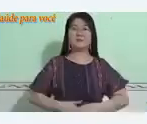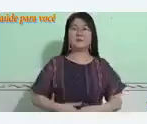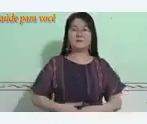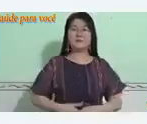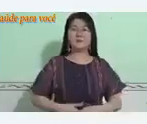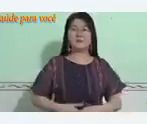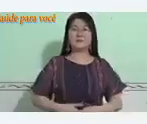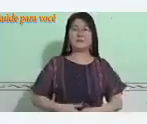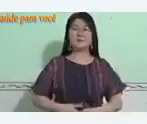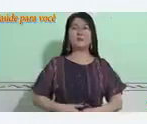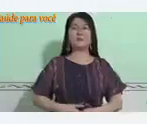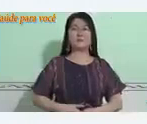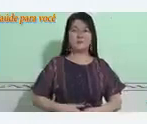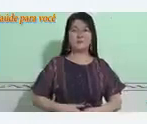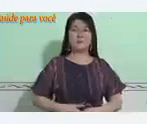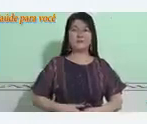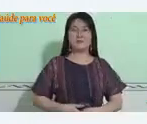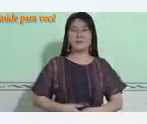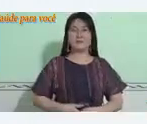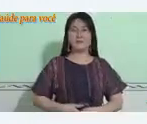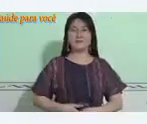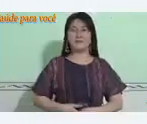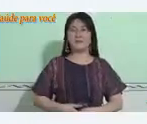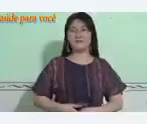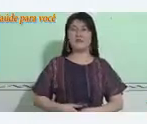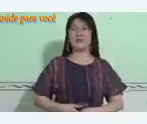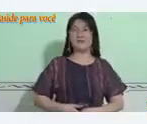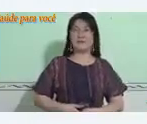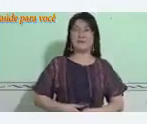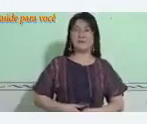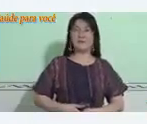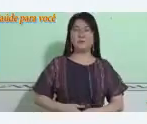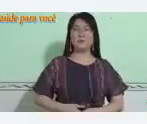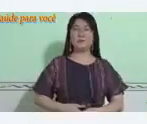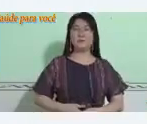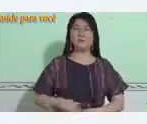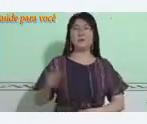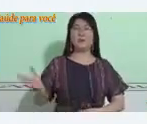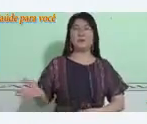OSSNTOMASPODEMSER reações alérgicas ou aumento do risco de infecções, porque o